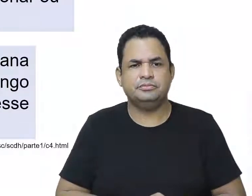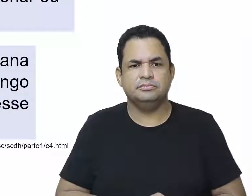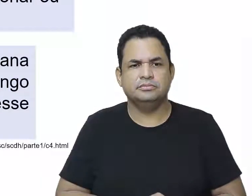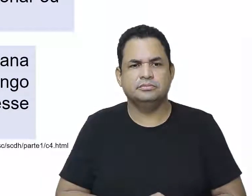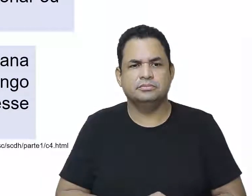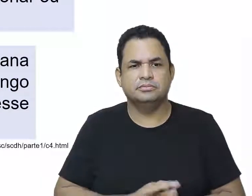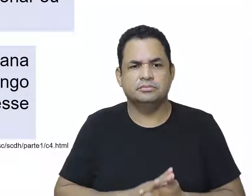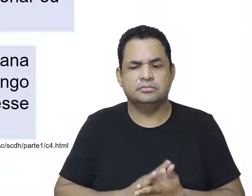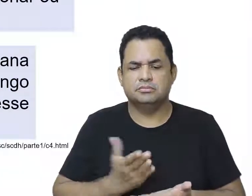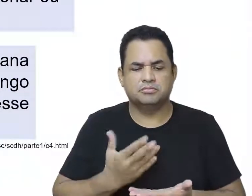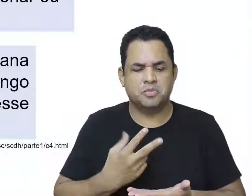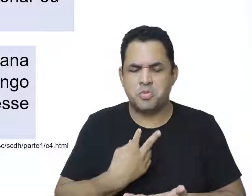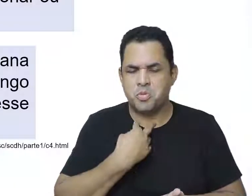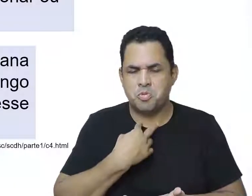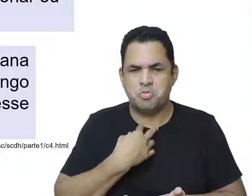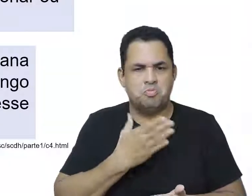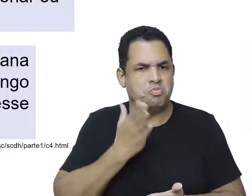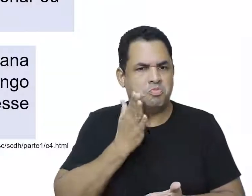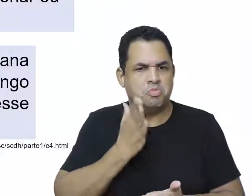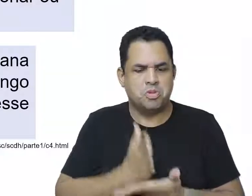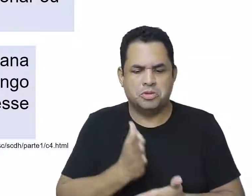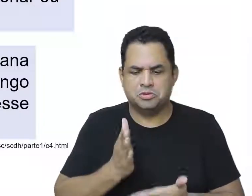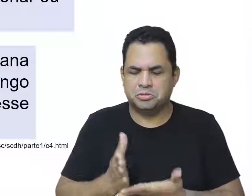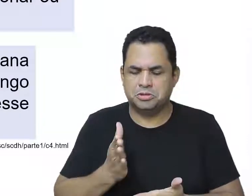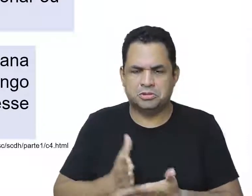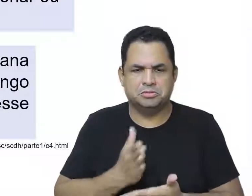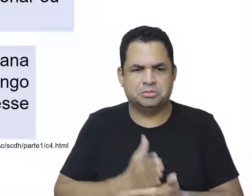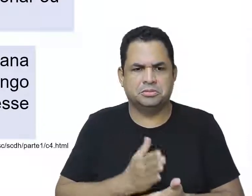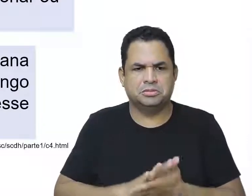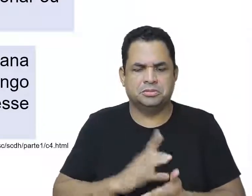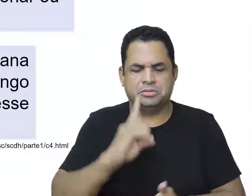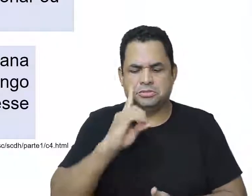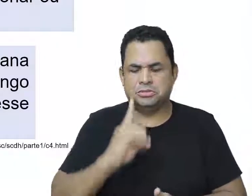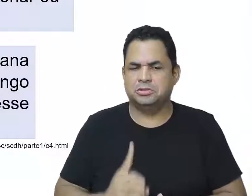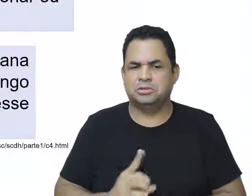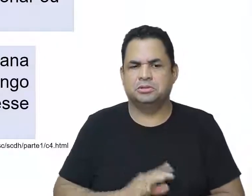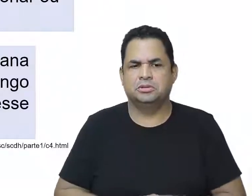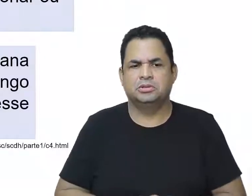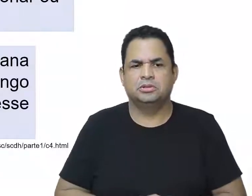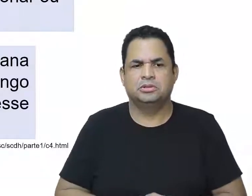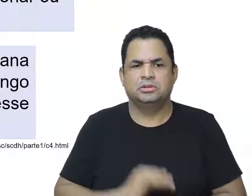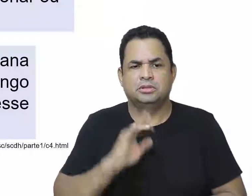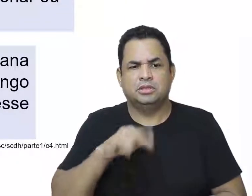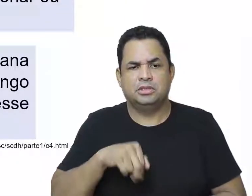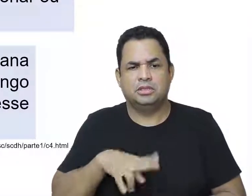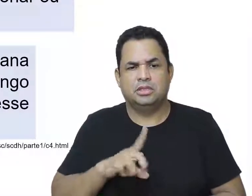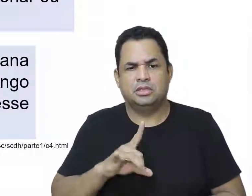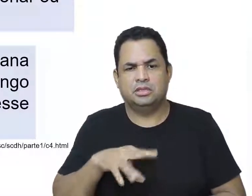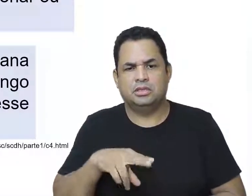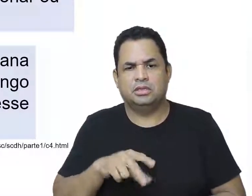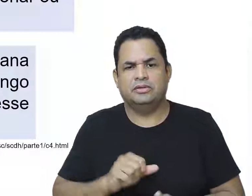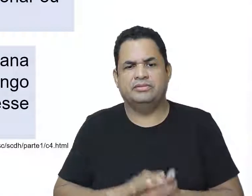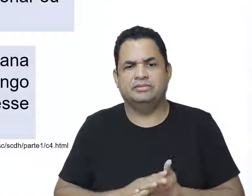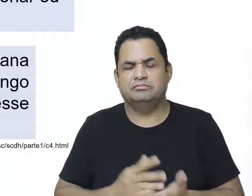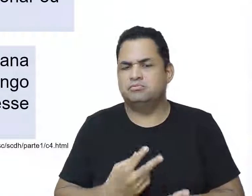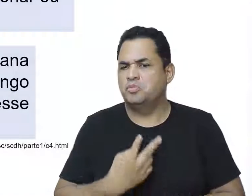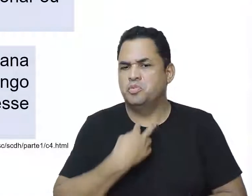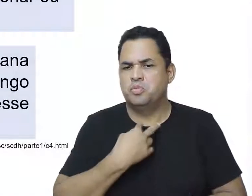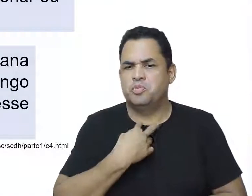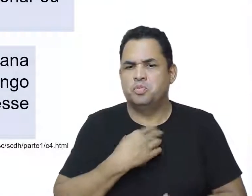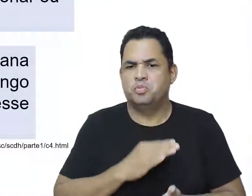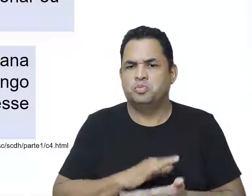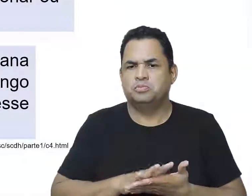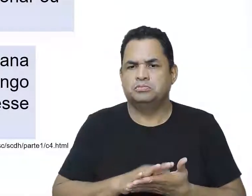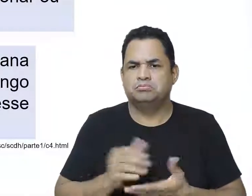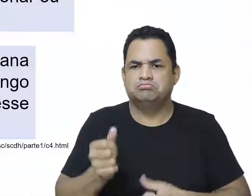direito indivisível, ou seja, não se fraciona direitos de ninguém, inalienável, que significa a